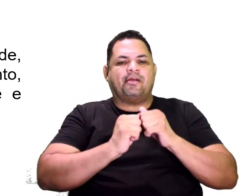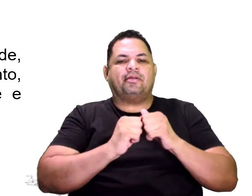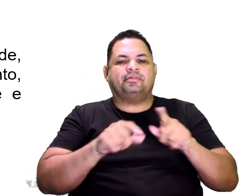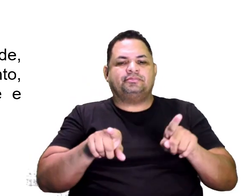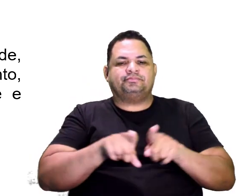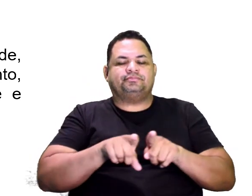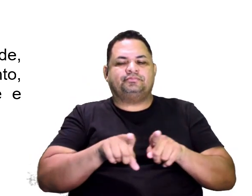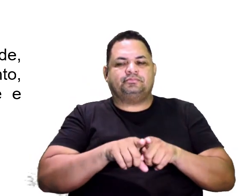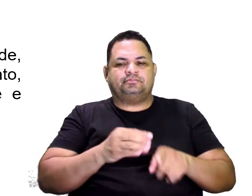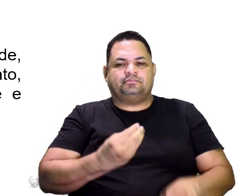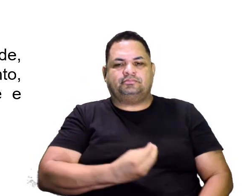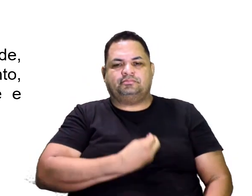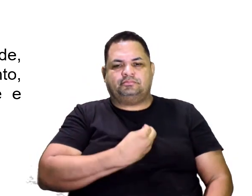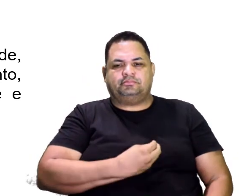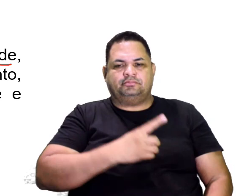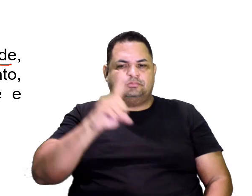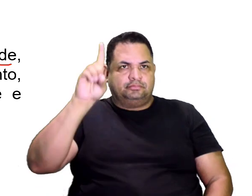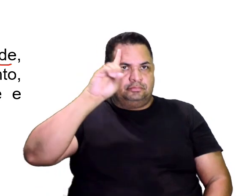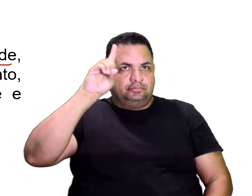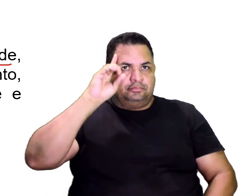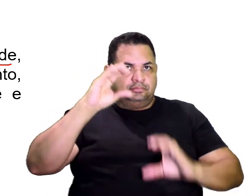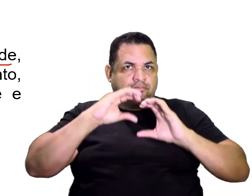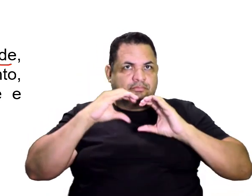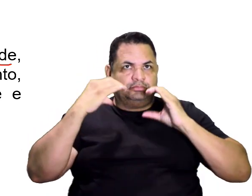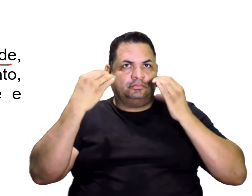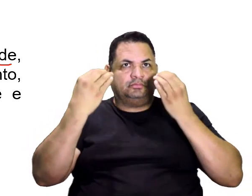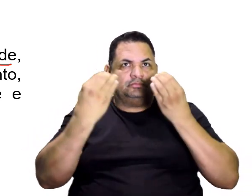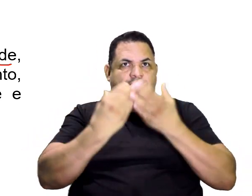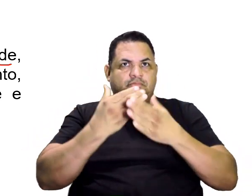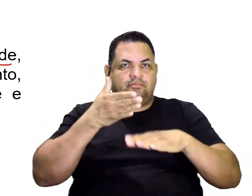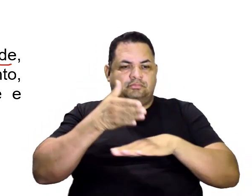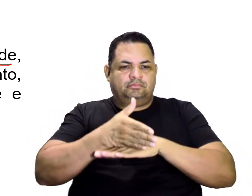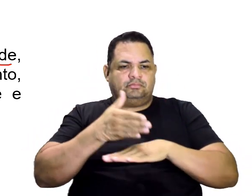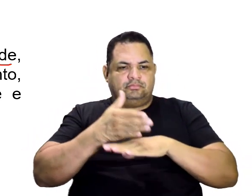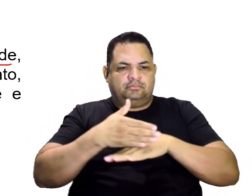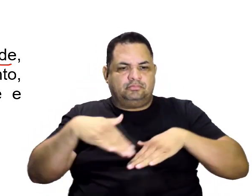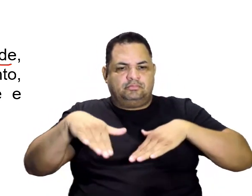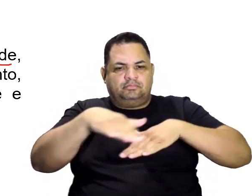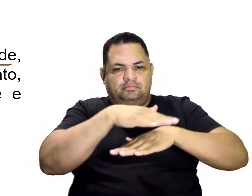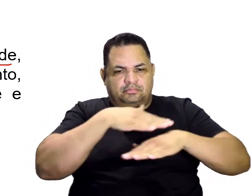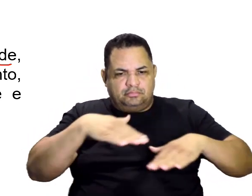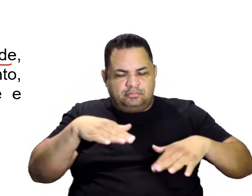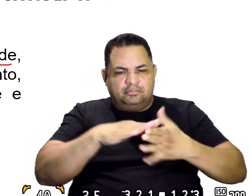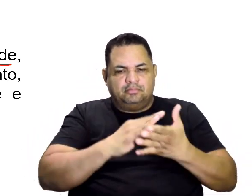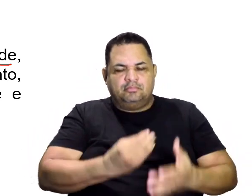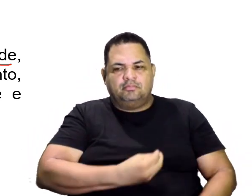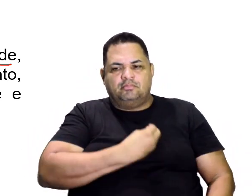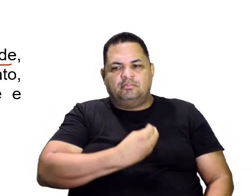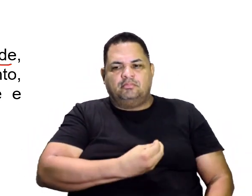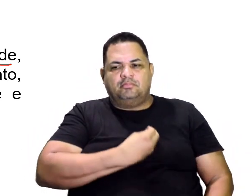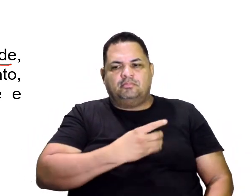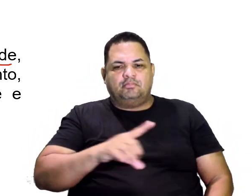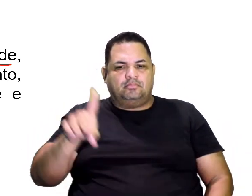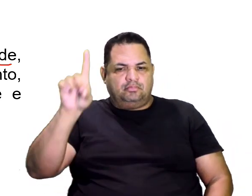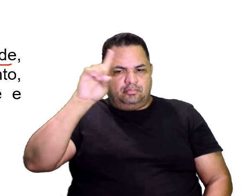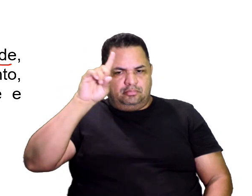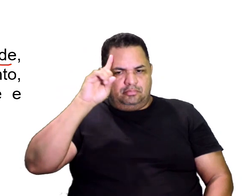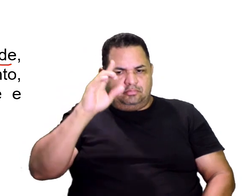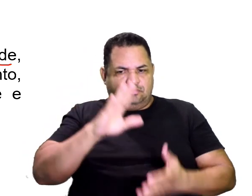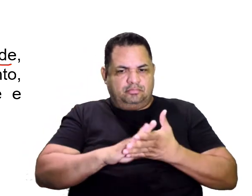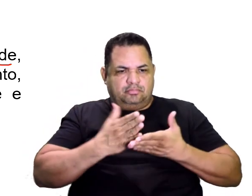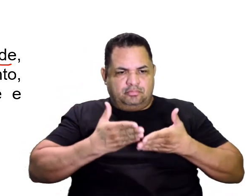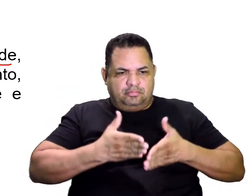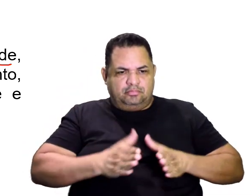Acompanhava assim a vida cotidiana da comunidade, participando dos rituais da vida doméstica, desde o nascimento, dos ritos